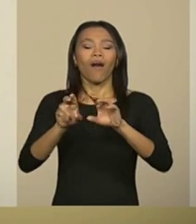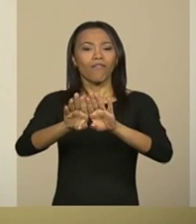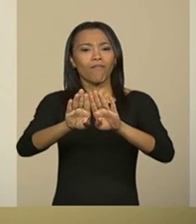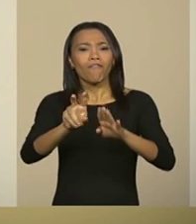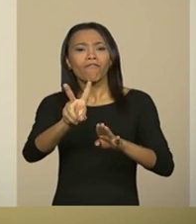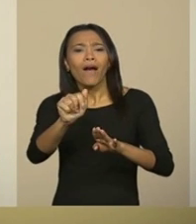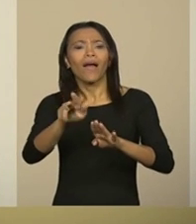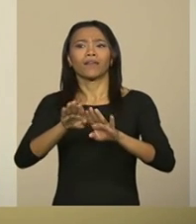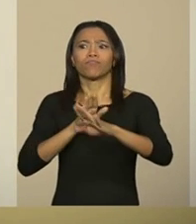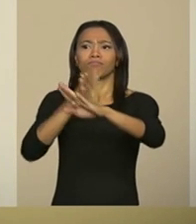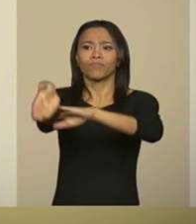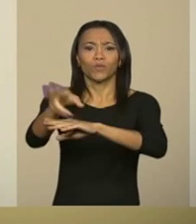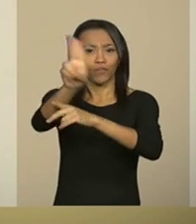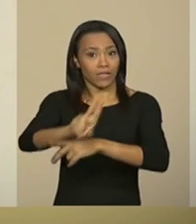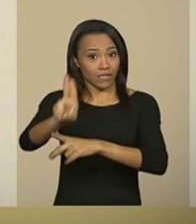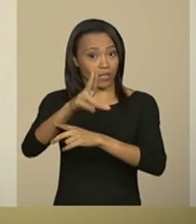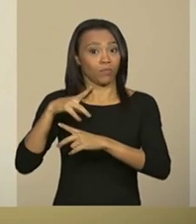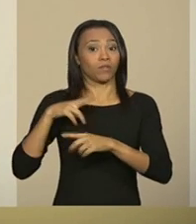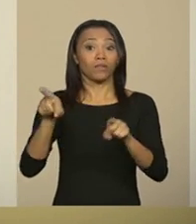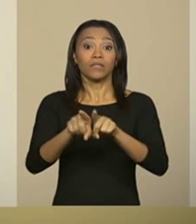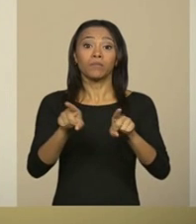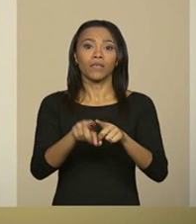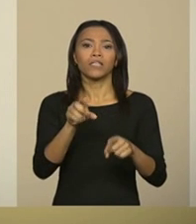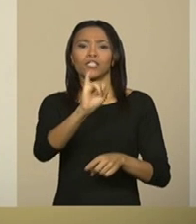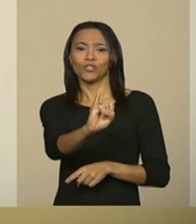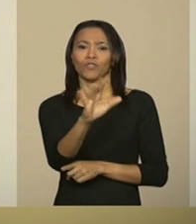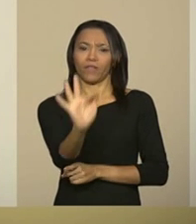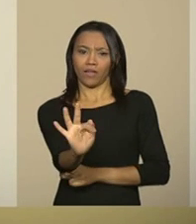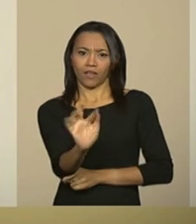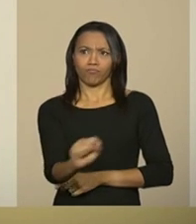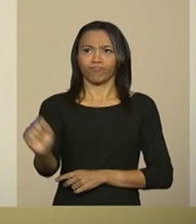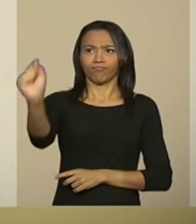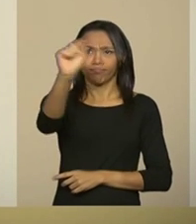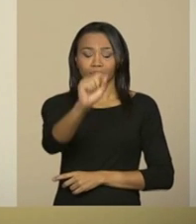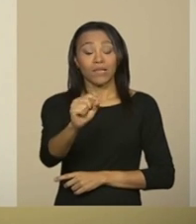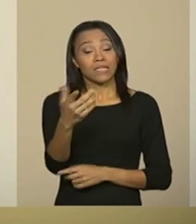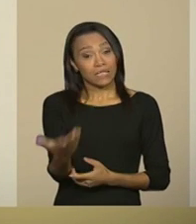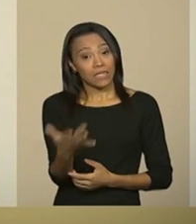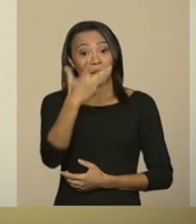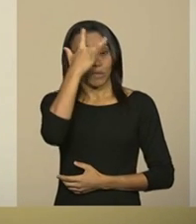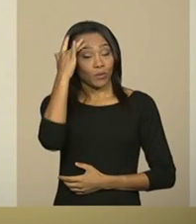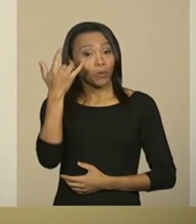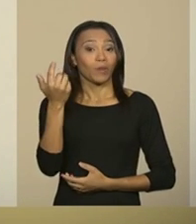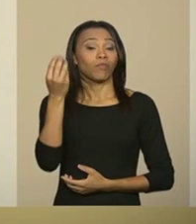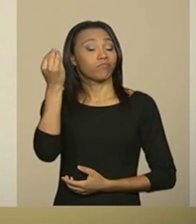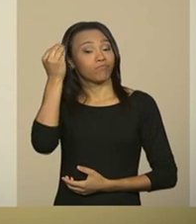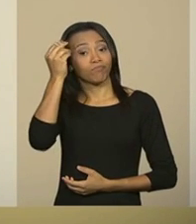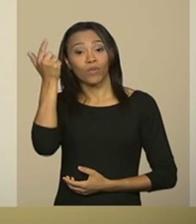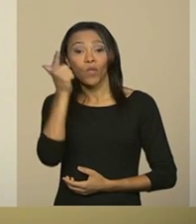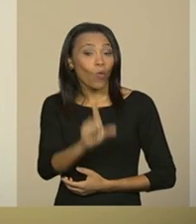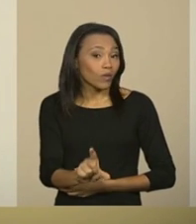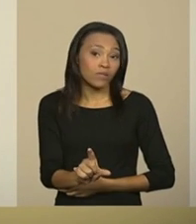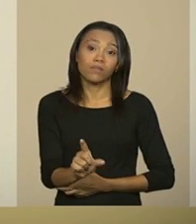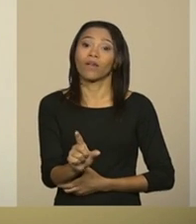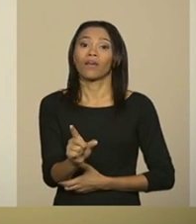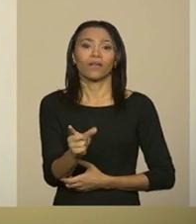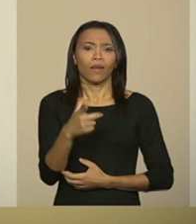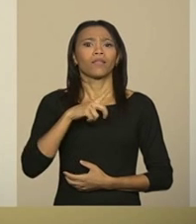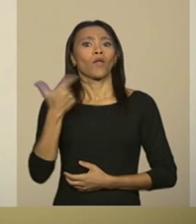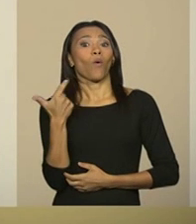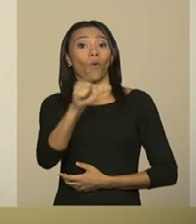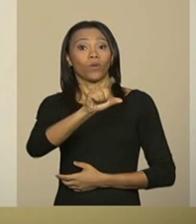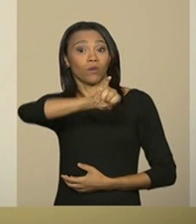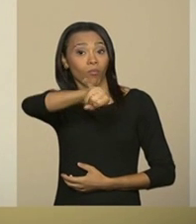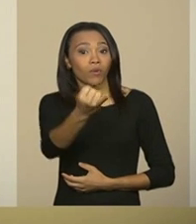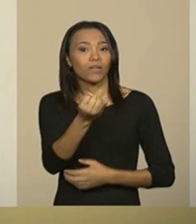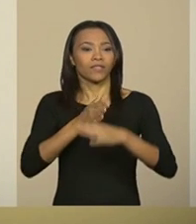públicas e institutos federais caso nosso estudante não consiga uma vaga pelo sisu tem ainda a